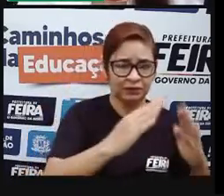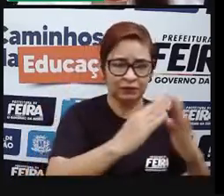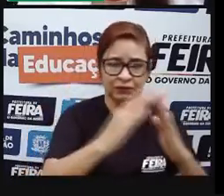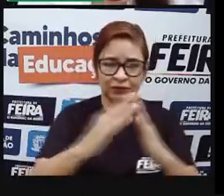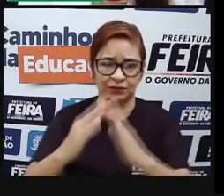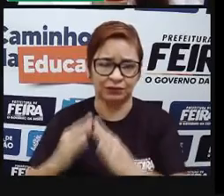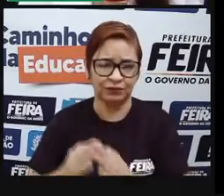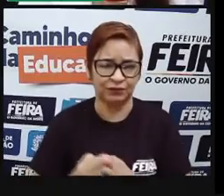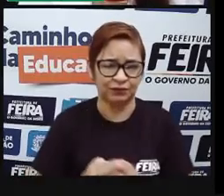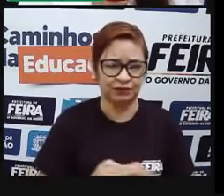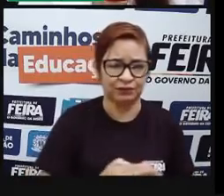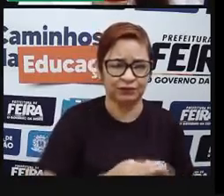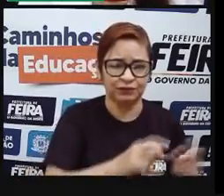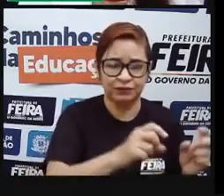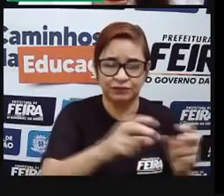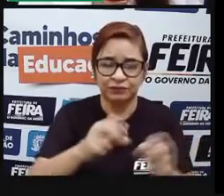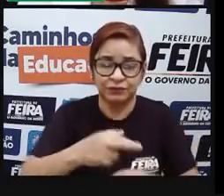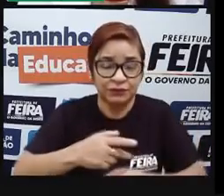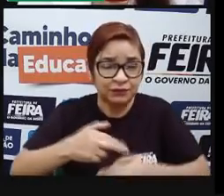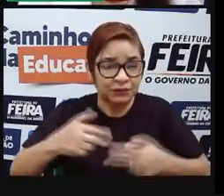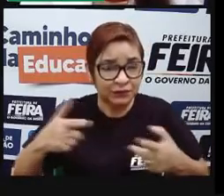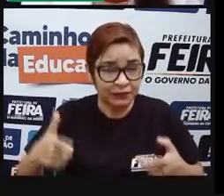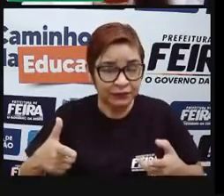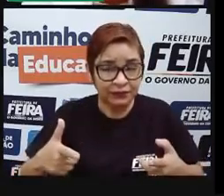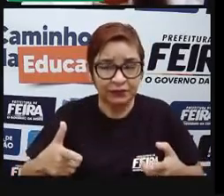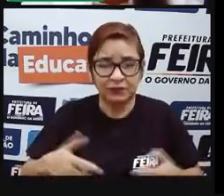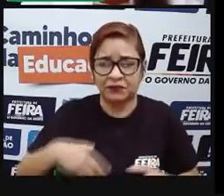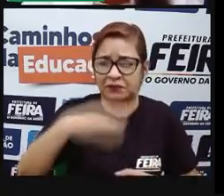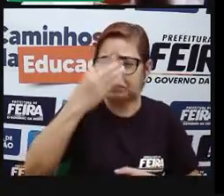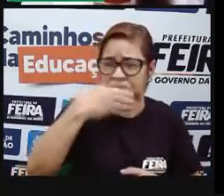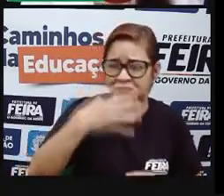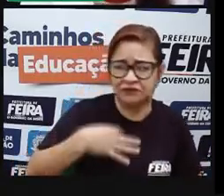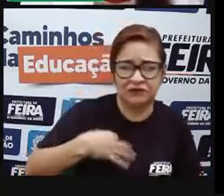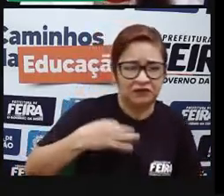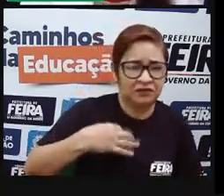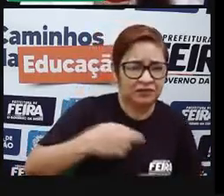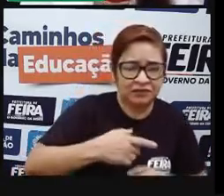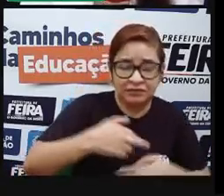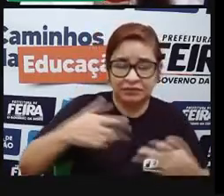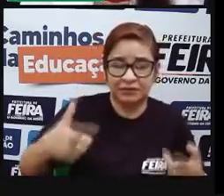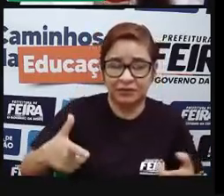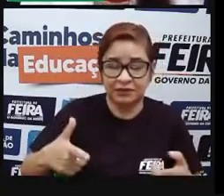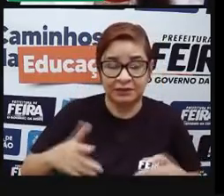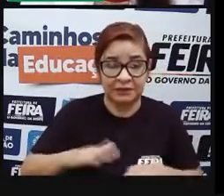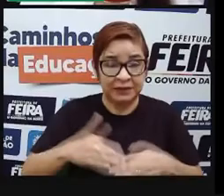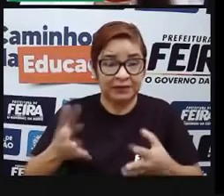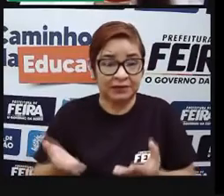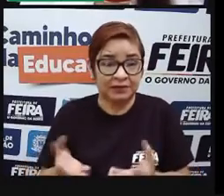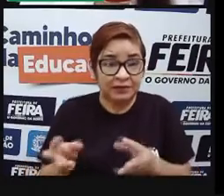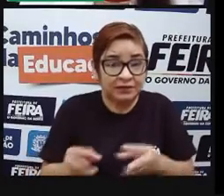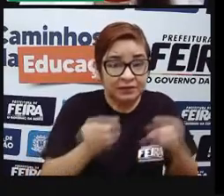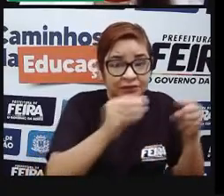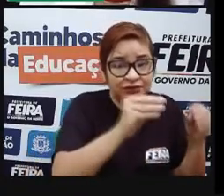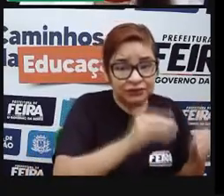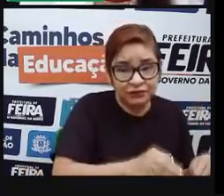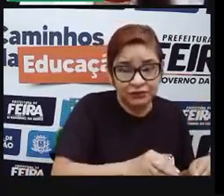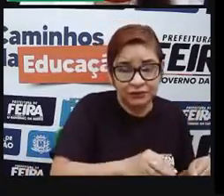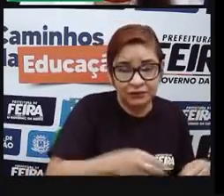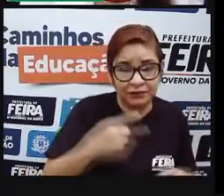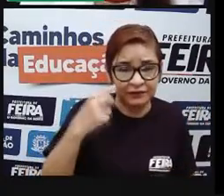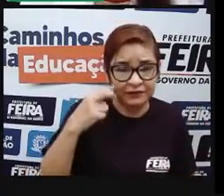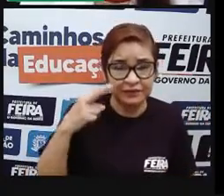ficou com outro aspecto né E essa parte ainda não é a parte de que estar Exatamente é